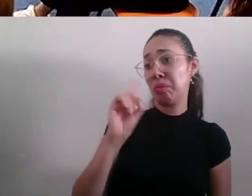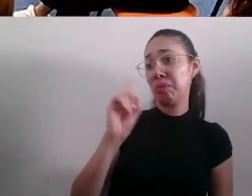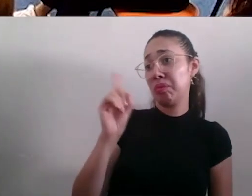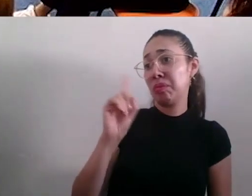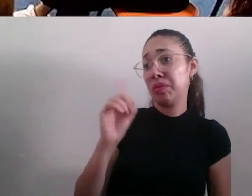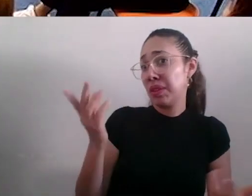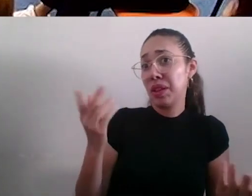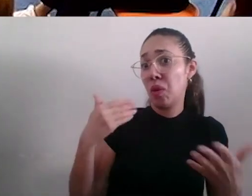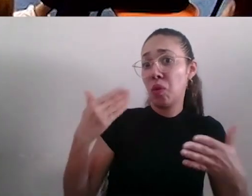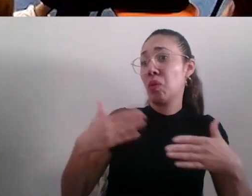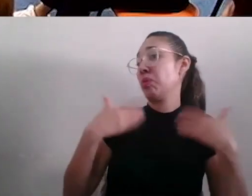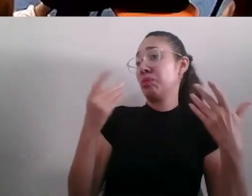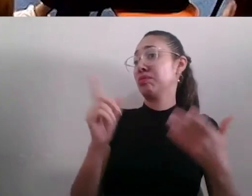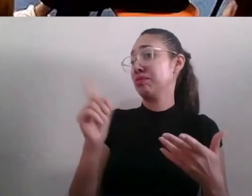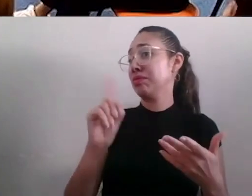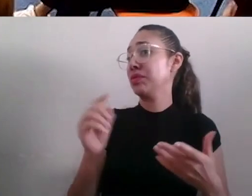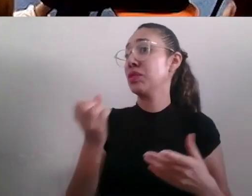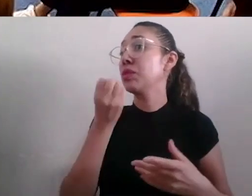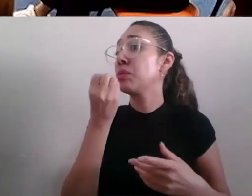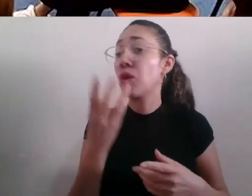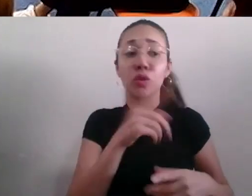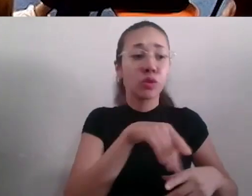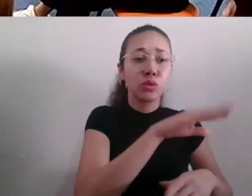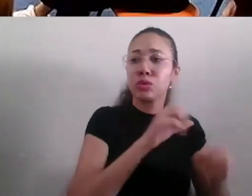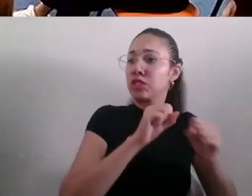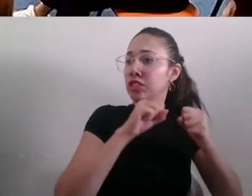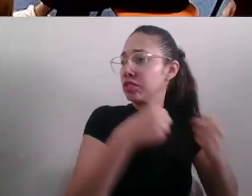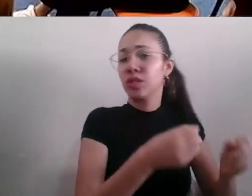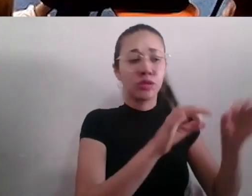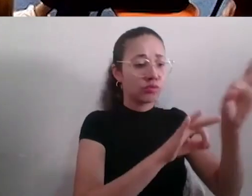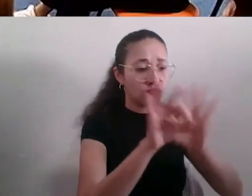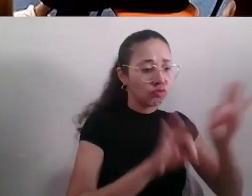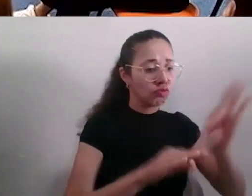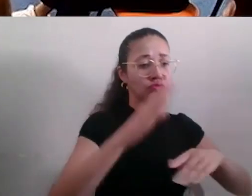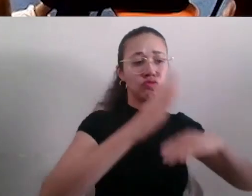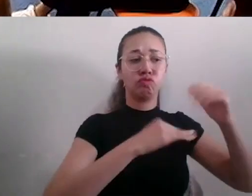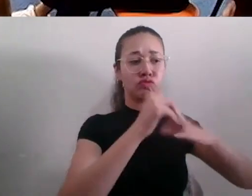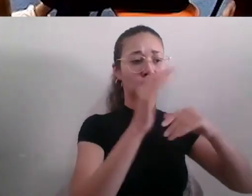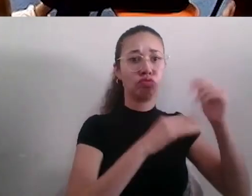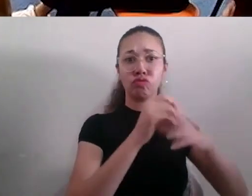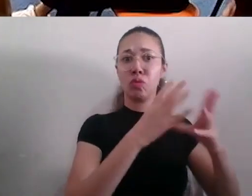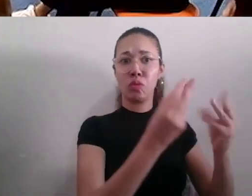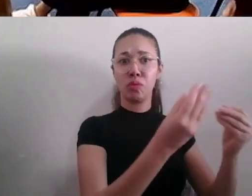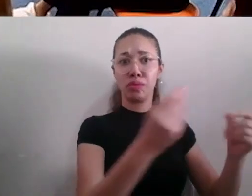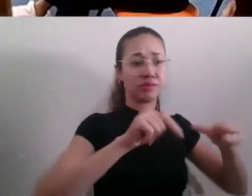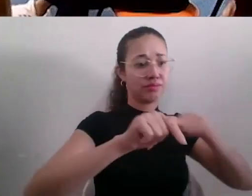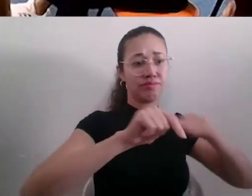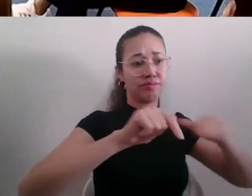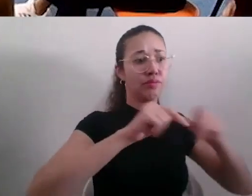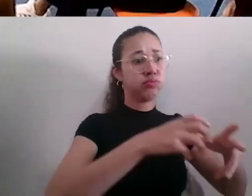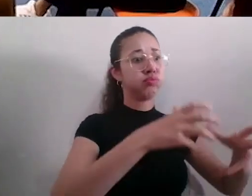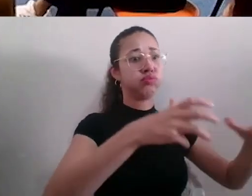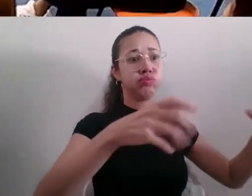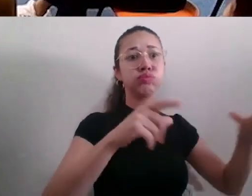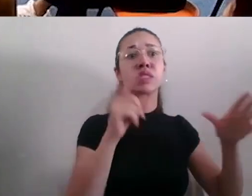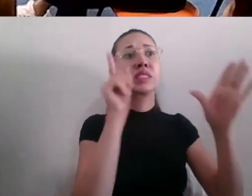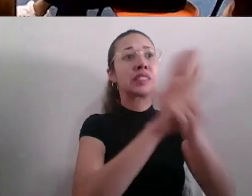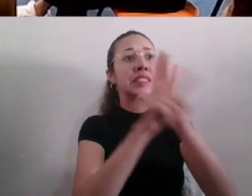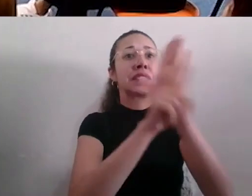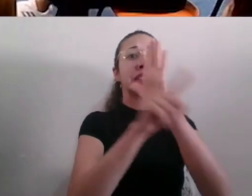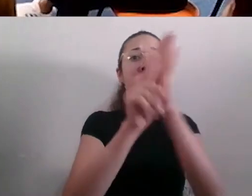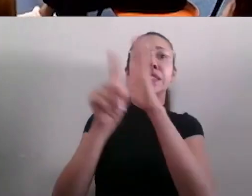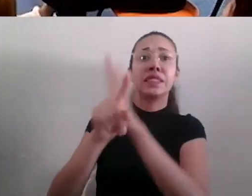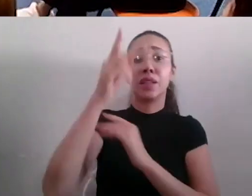bom. É muito bom, foi muito bem feito, foi muito pesquisado, é uma equipe gigantesca. A gente entrevistou mais de 60 pessoas. A equipe